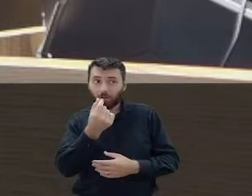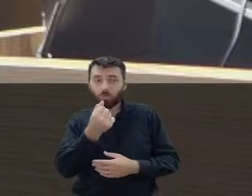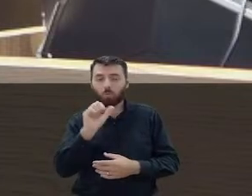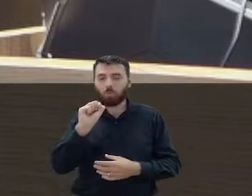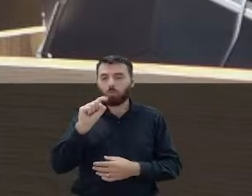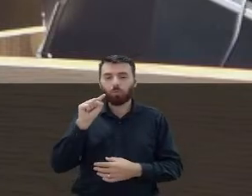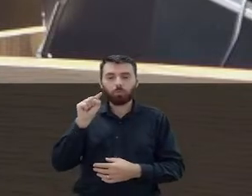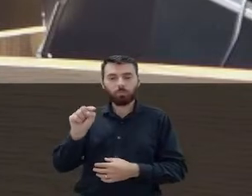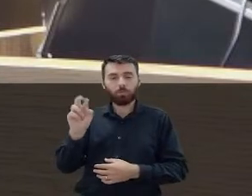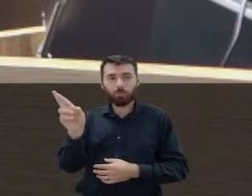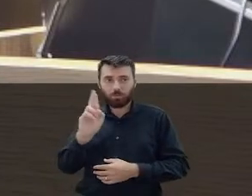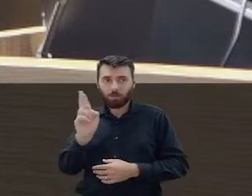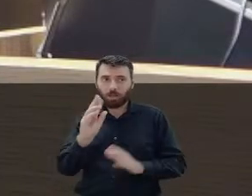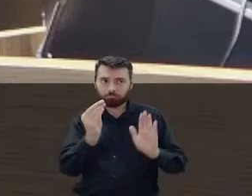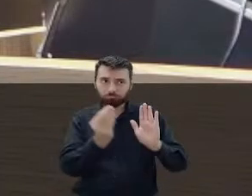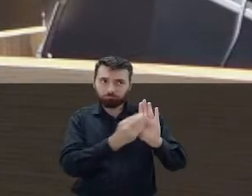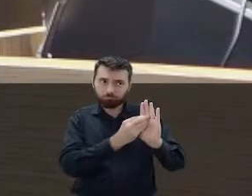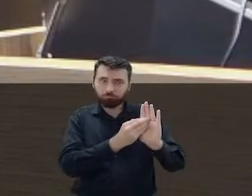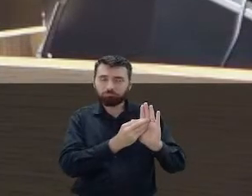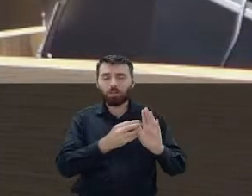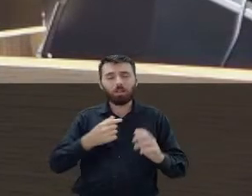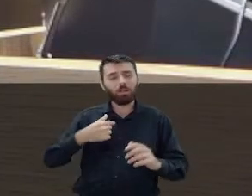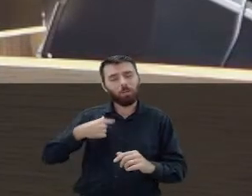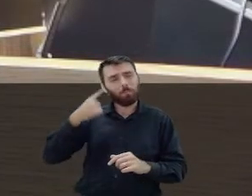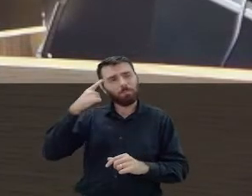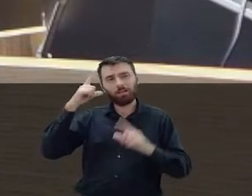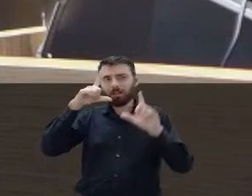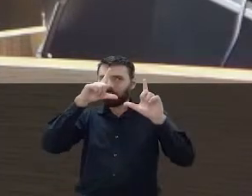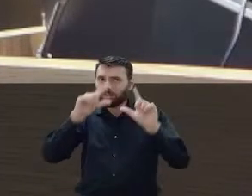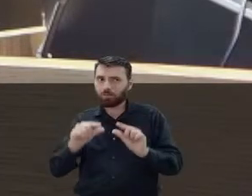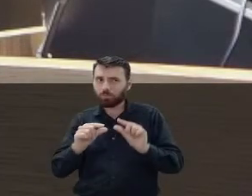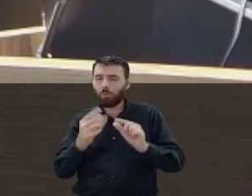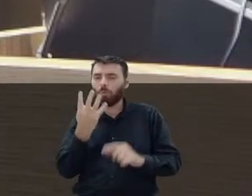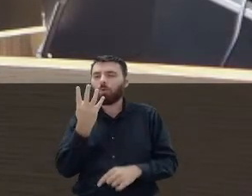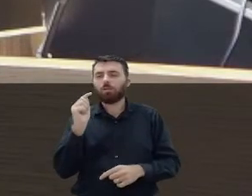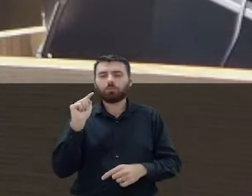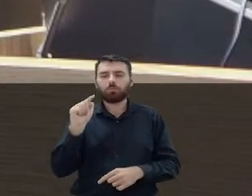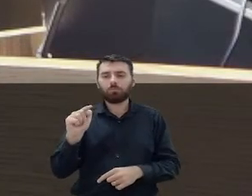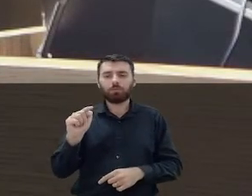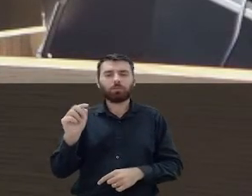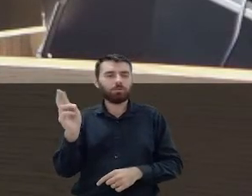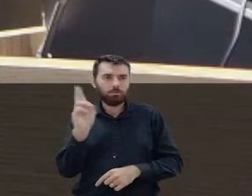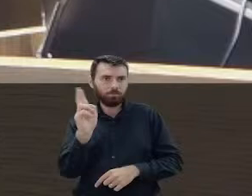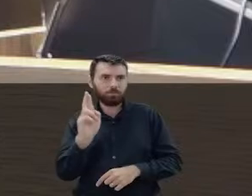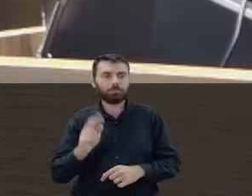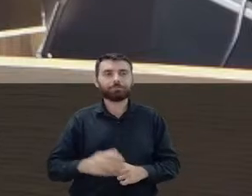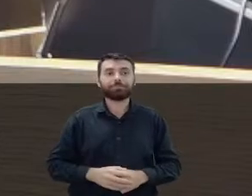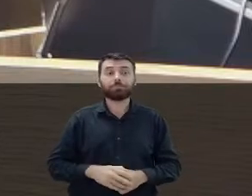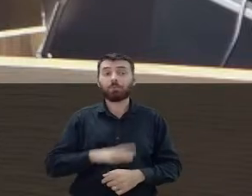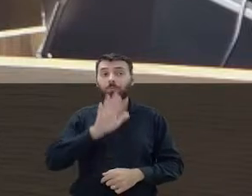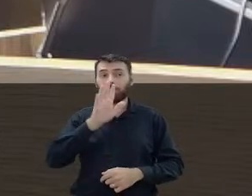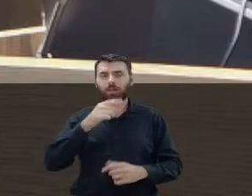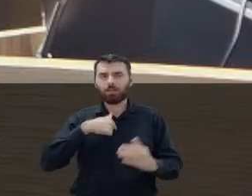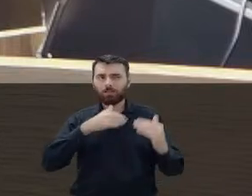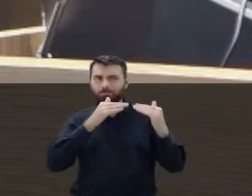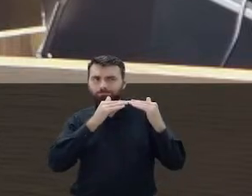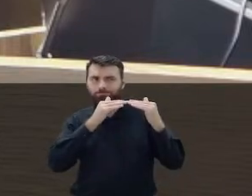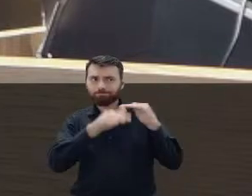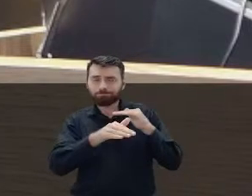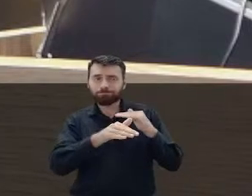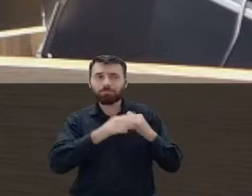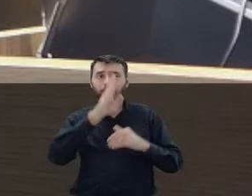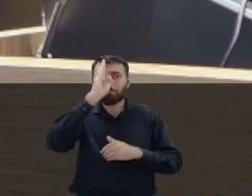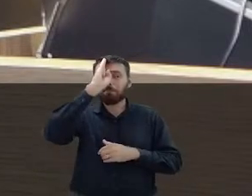para R$4.000, 3 vezes o salário que ela percebia na época. Mas a minha divergência mais pontual é justamente